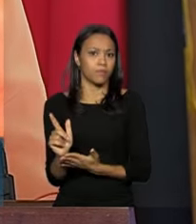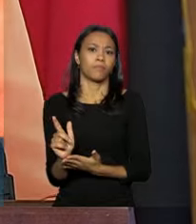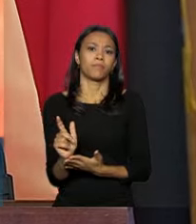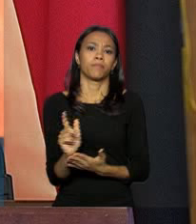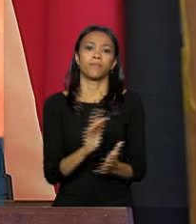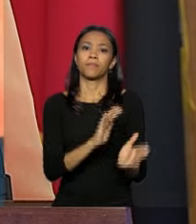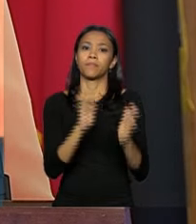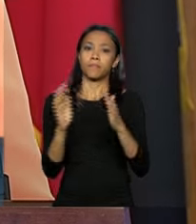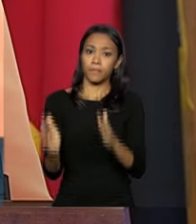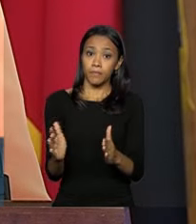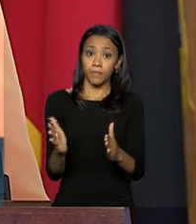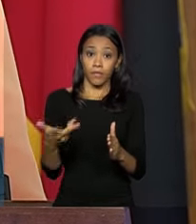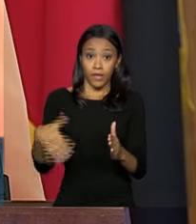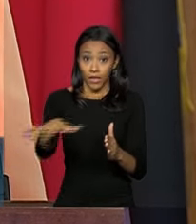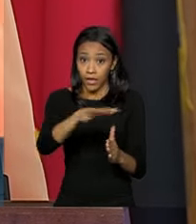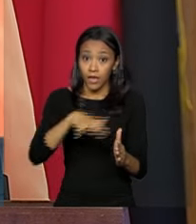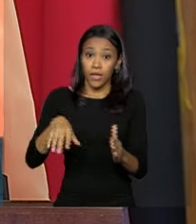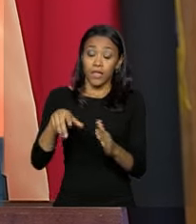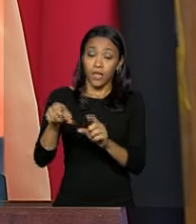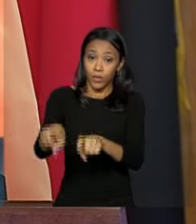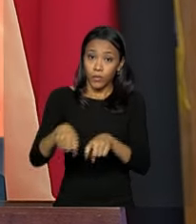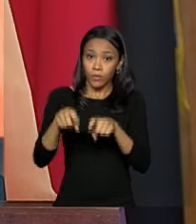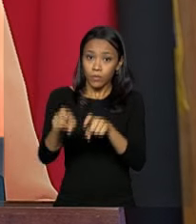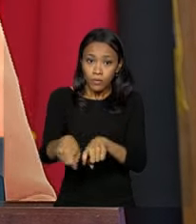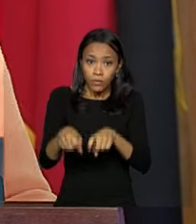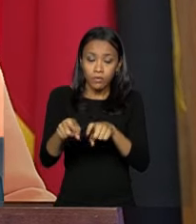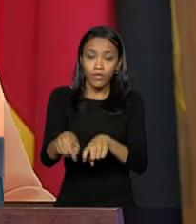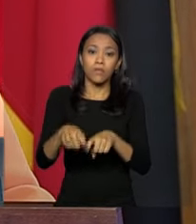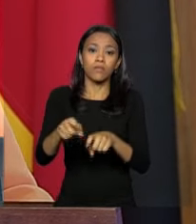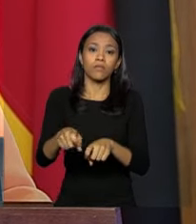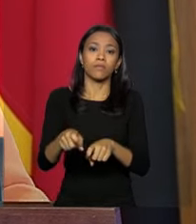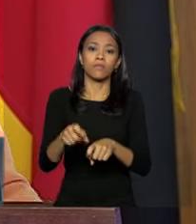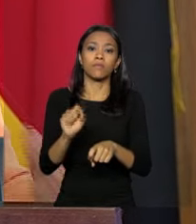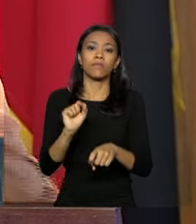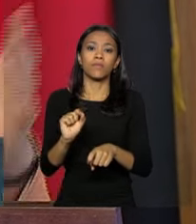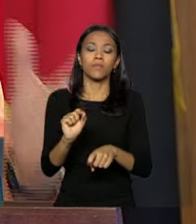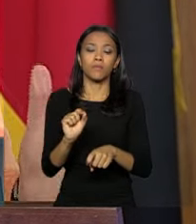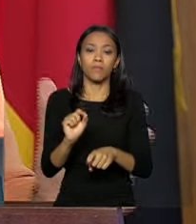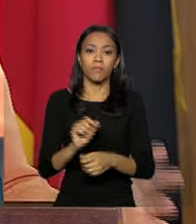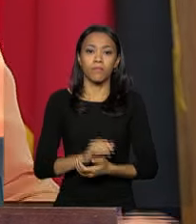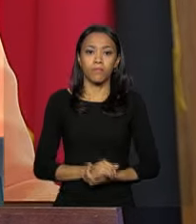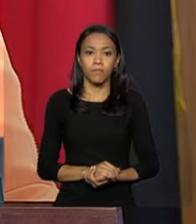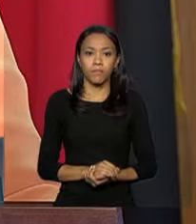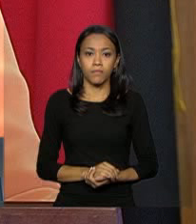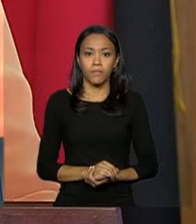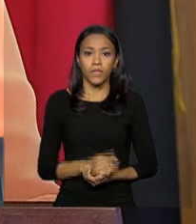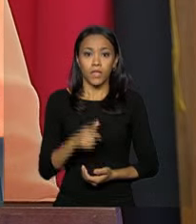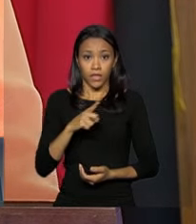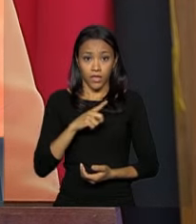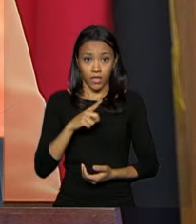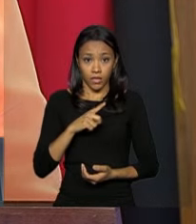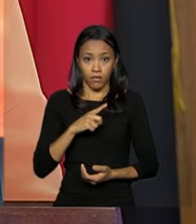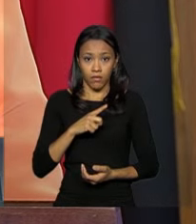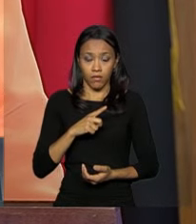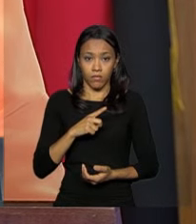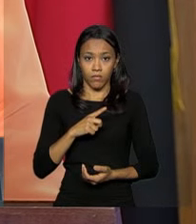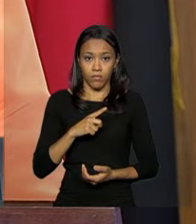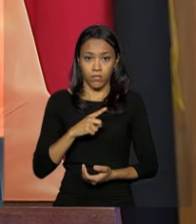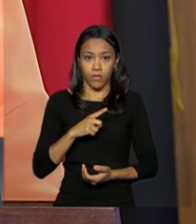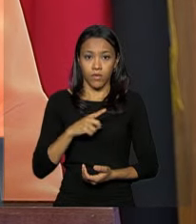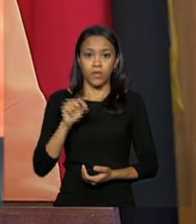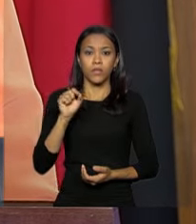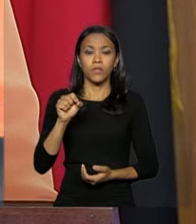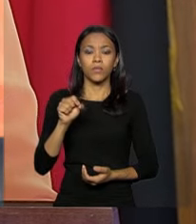aqui temos uma cooperação muito estreita e estou muito grata porque uma grande parte do nosso, das